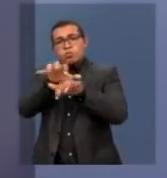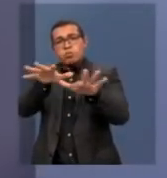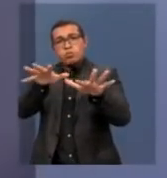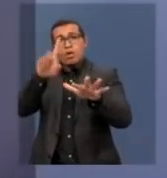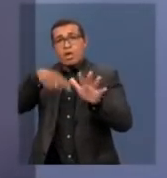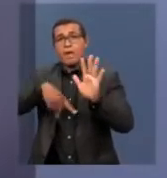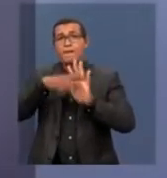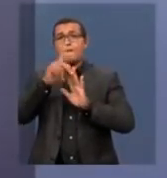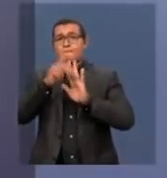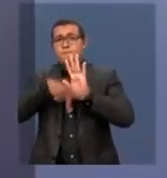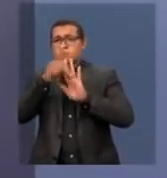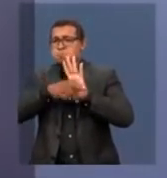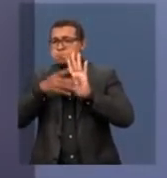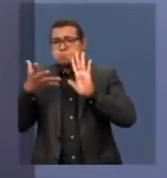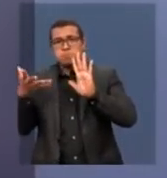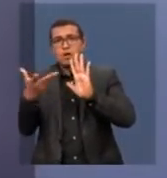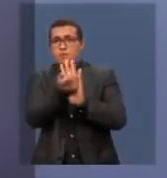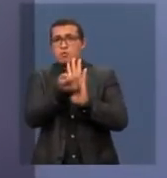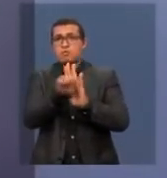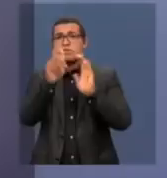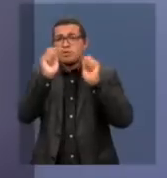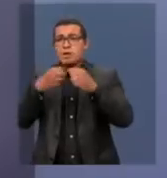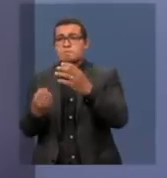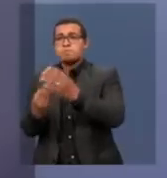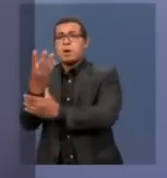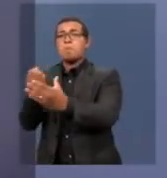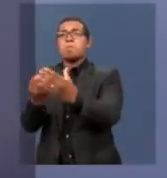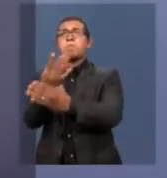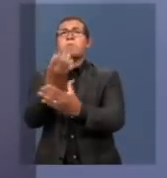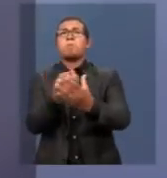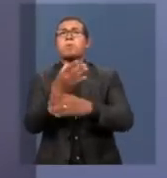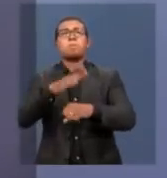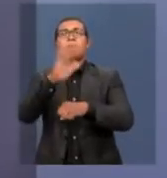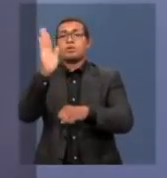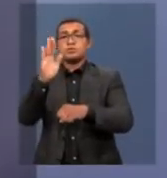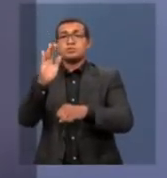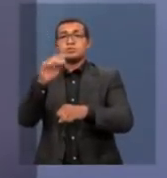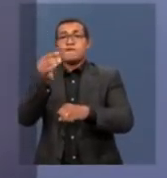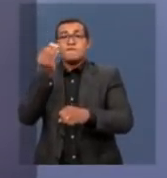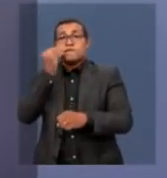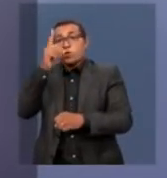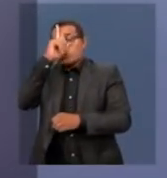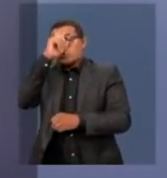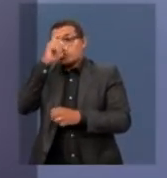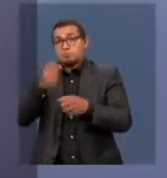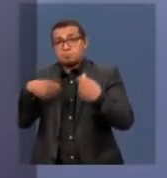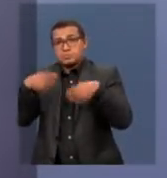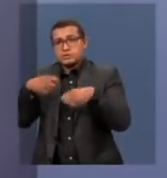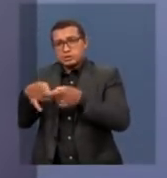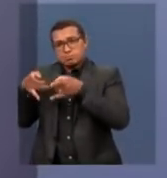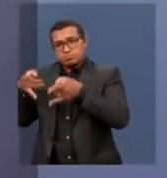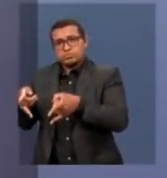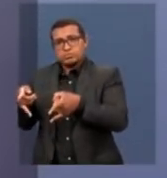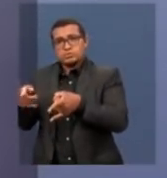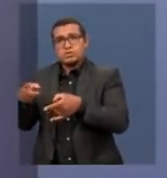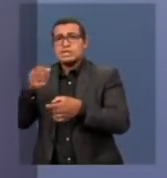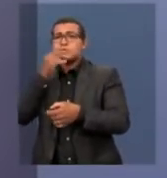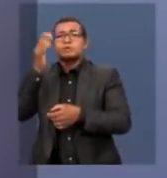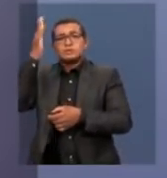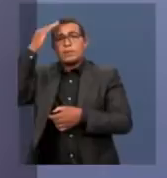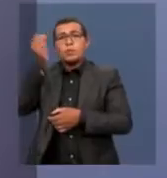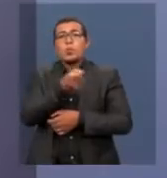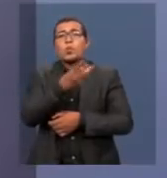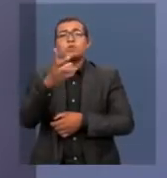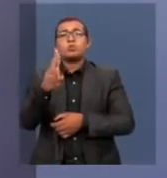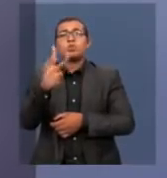programa vamos fazer mais 34 vão pegar os hospitais que estão precisando vão comprar mais leitos de uti você sabe quantos vem juntei